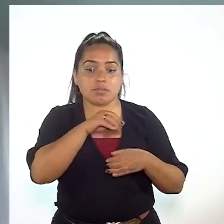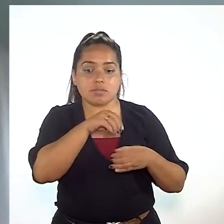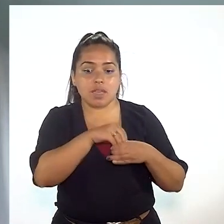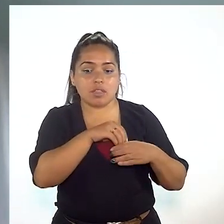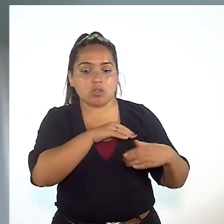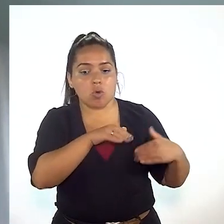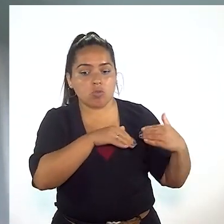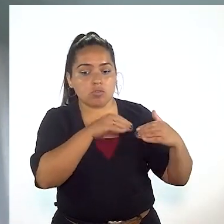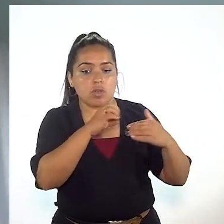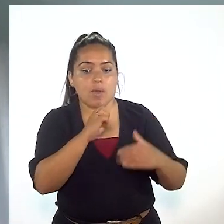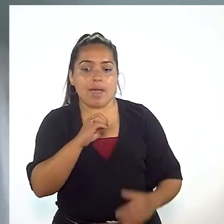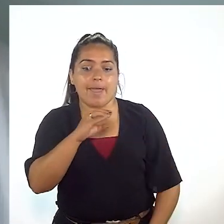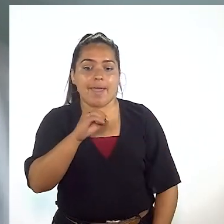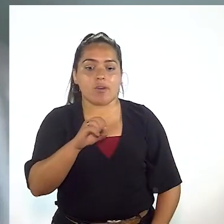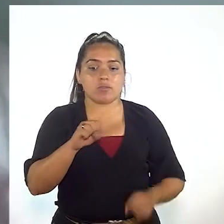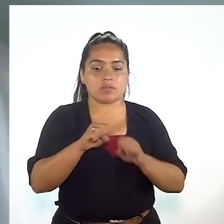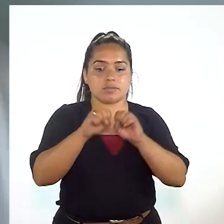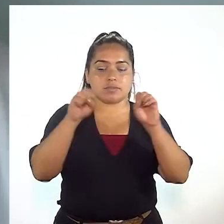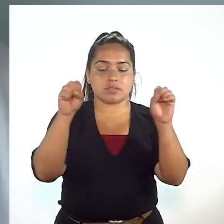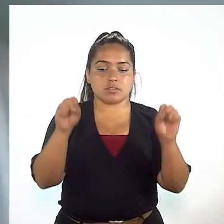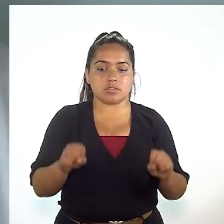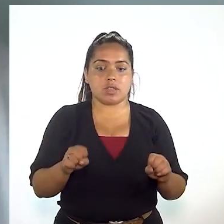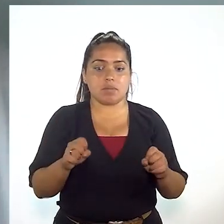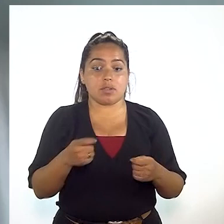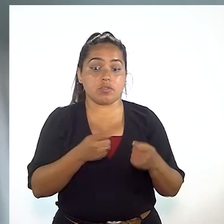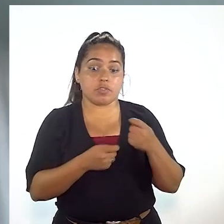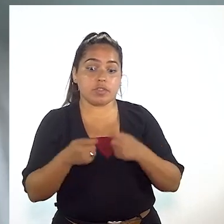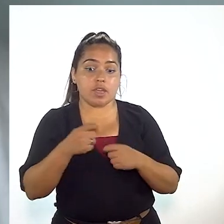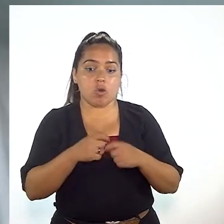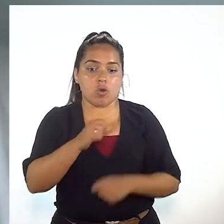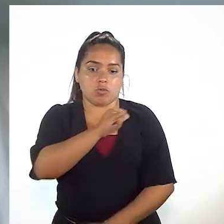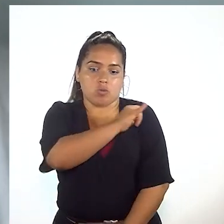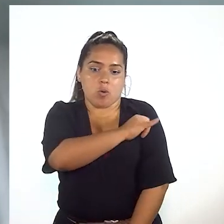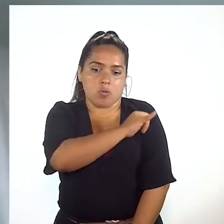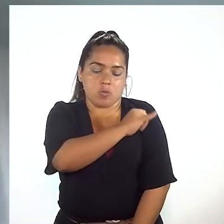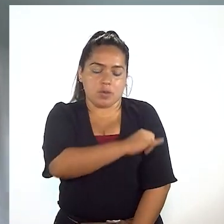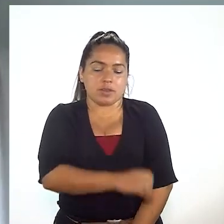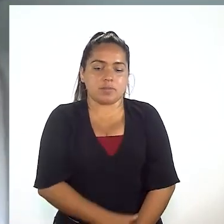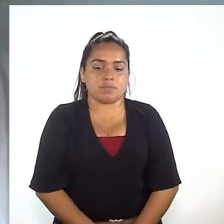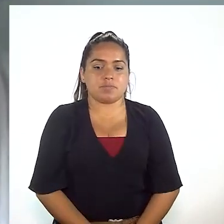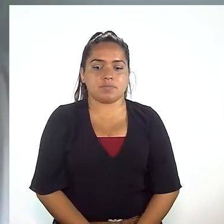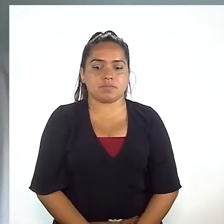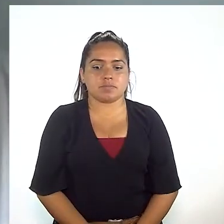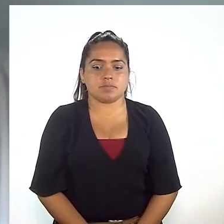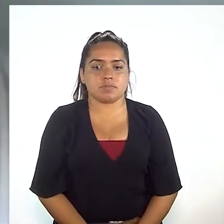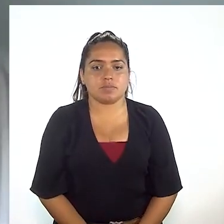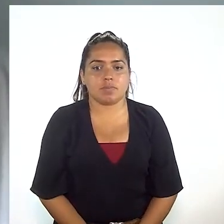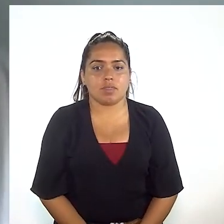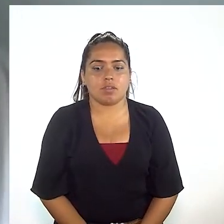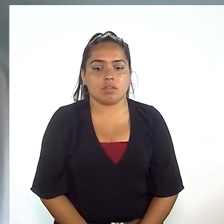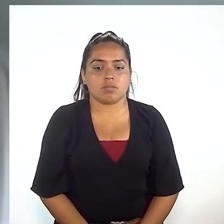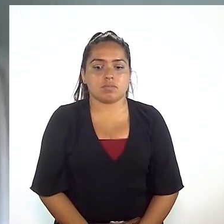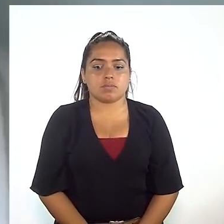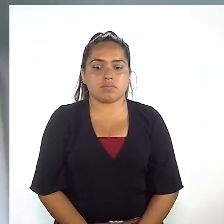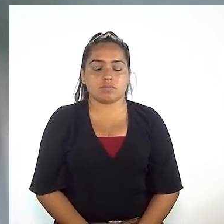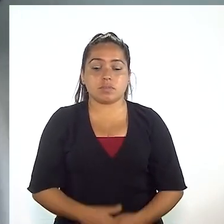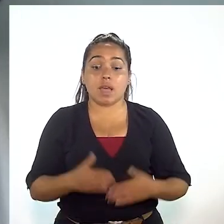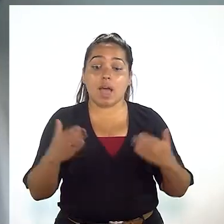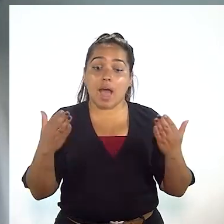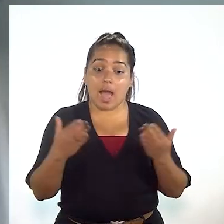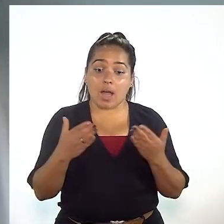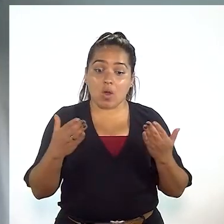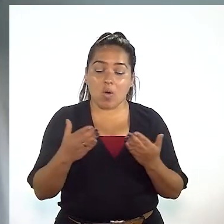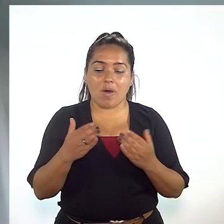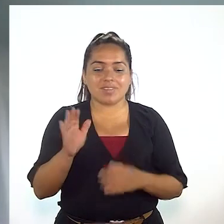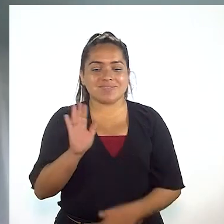saber onde vocês se veem encaixadas aí nessa construção do ecossistema de negócios de impacto do Rio.